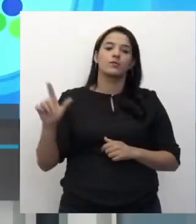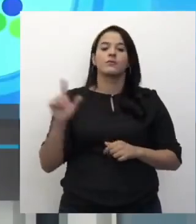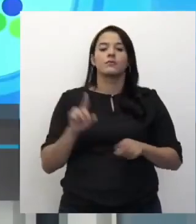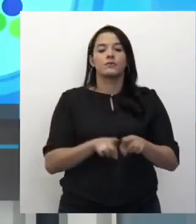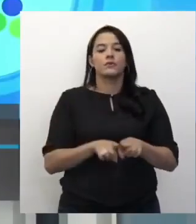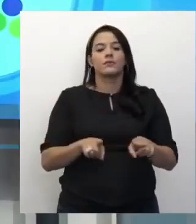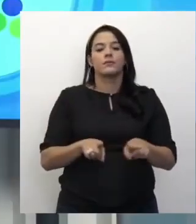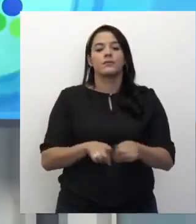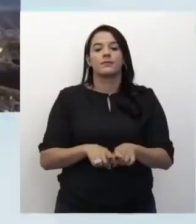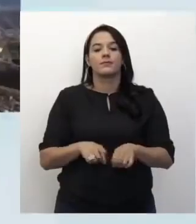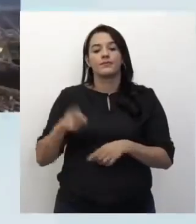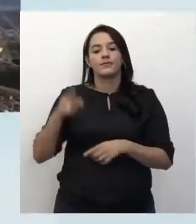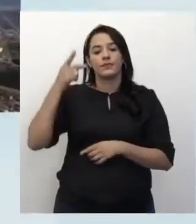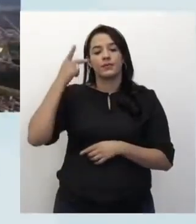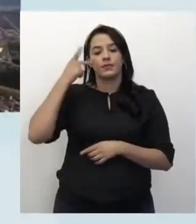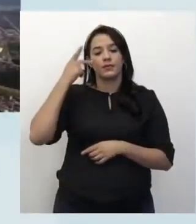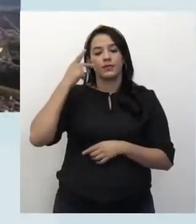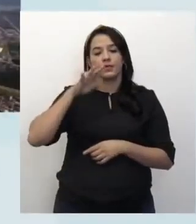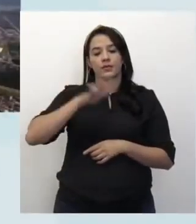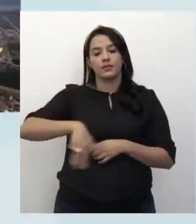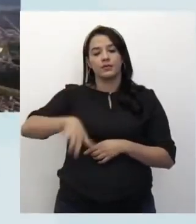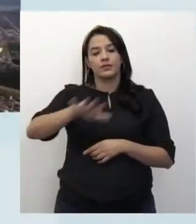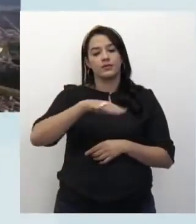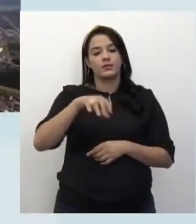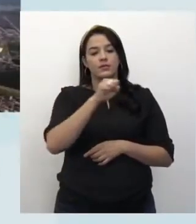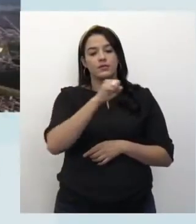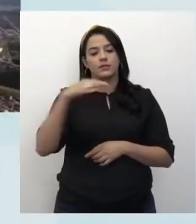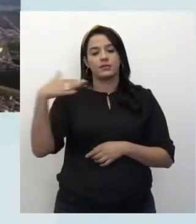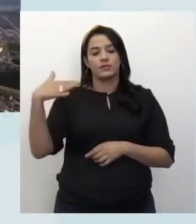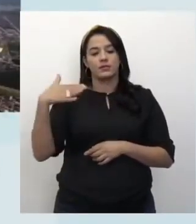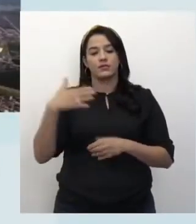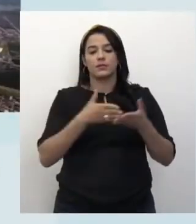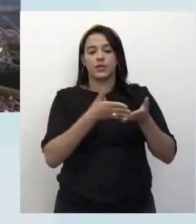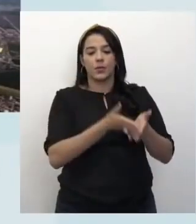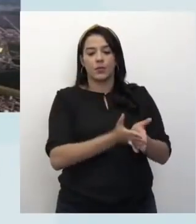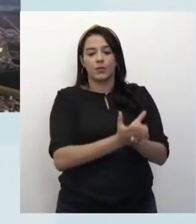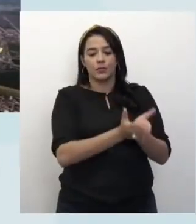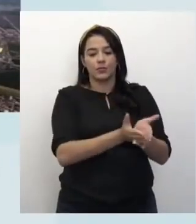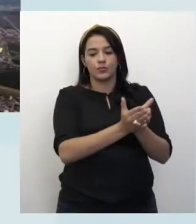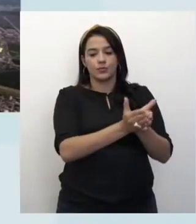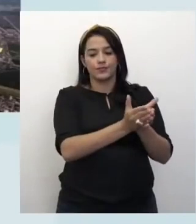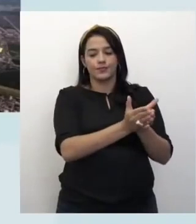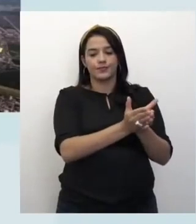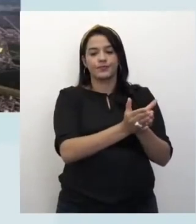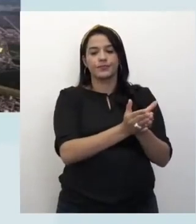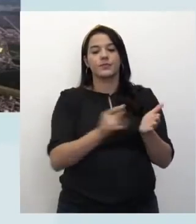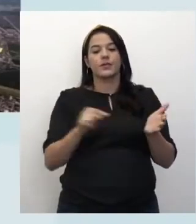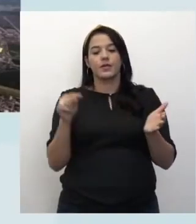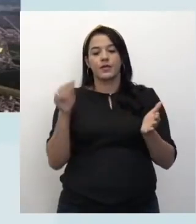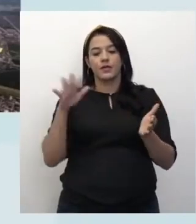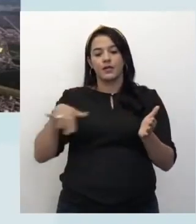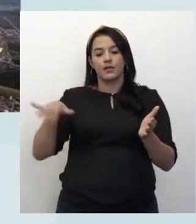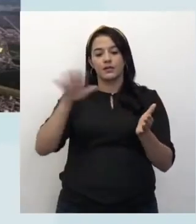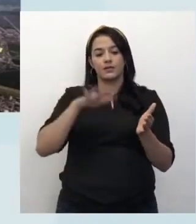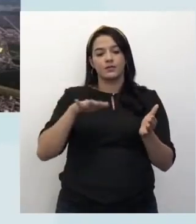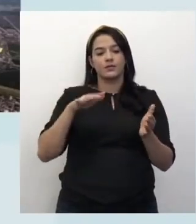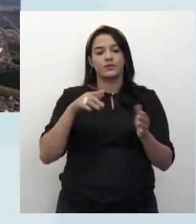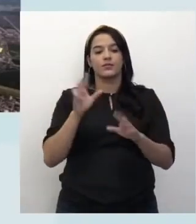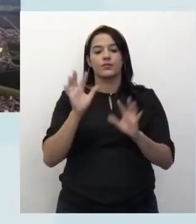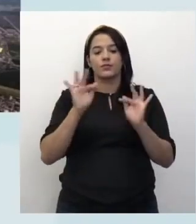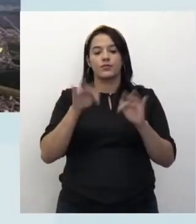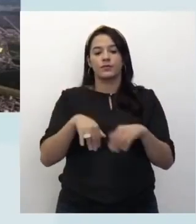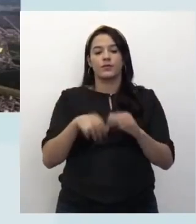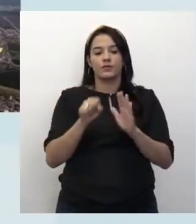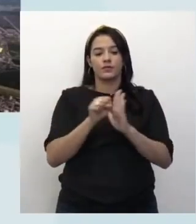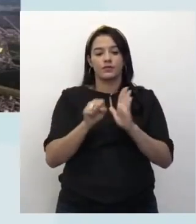é a cidade de Santos, né? Então nós temos aí uma imagem do Porto de Santos, isso aí também aí do fim do século